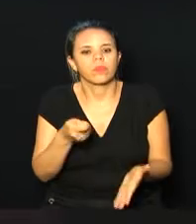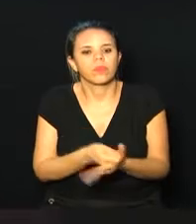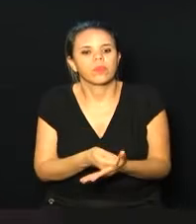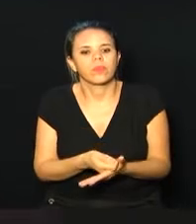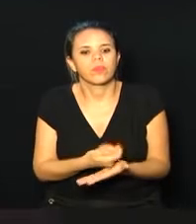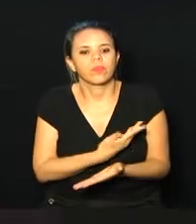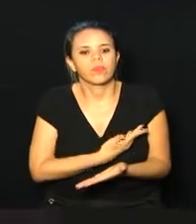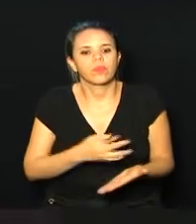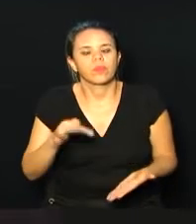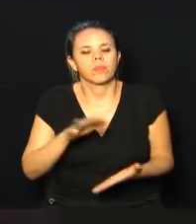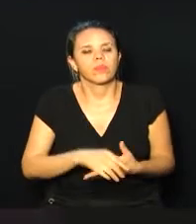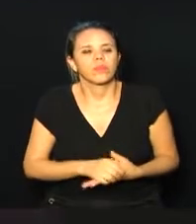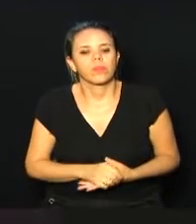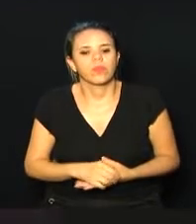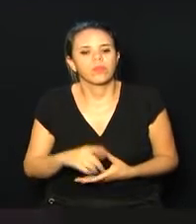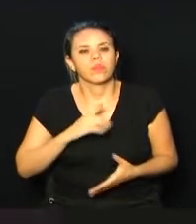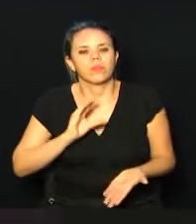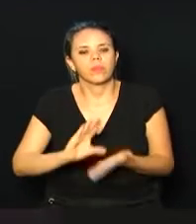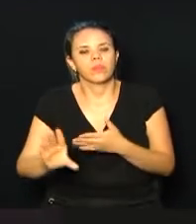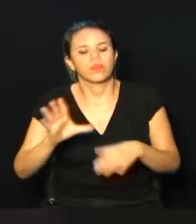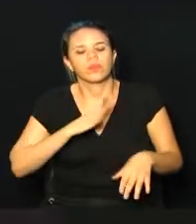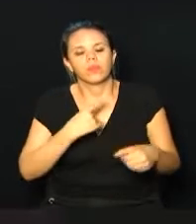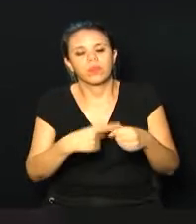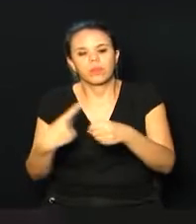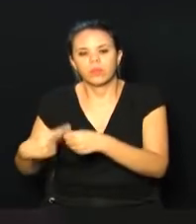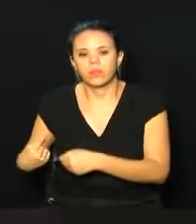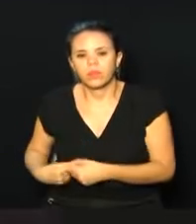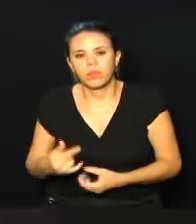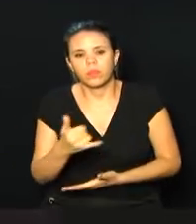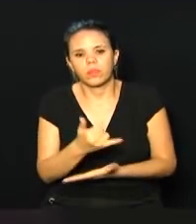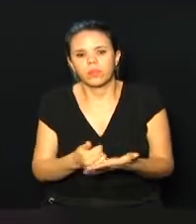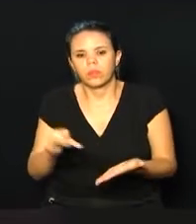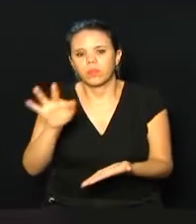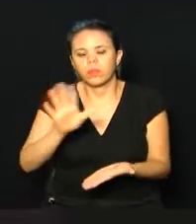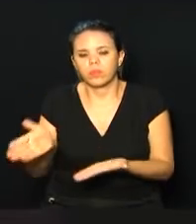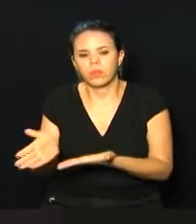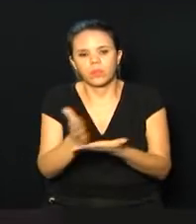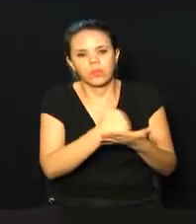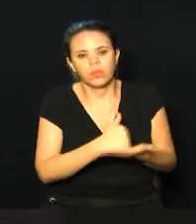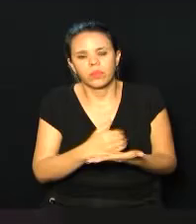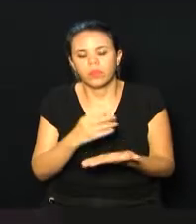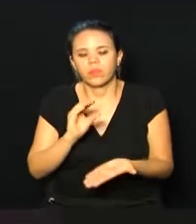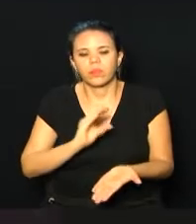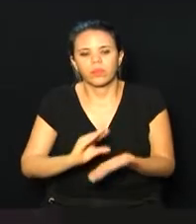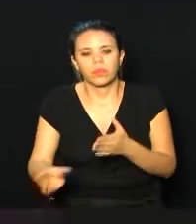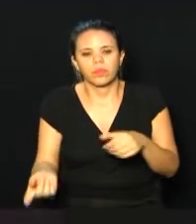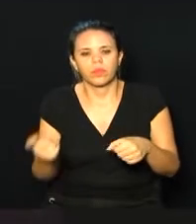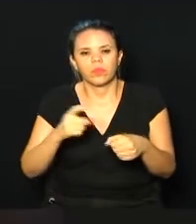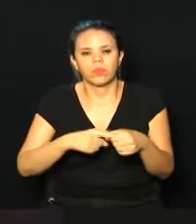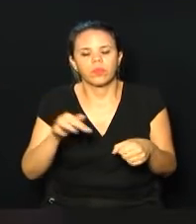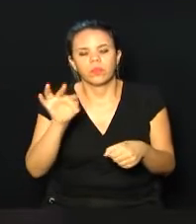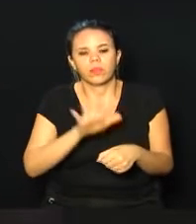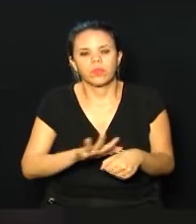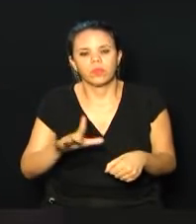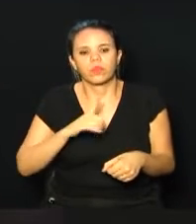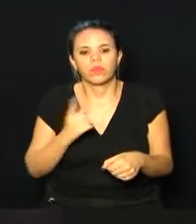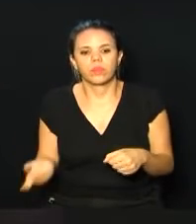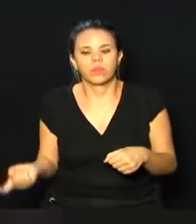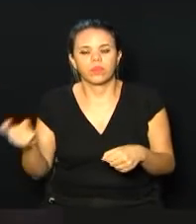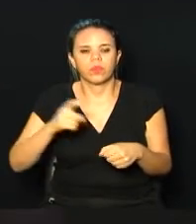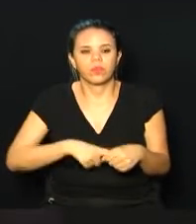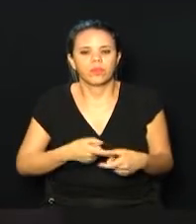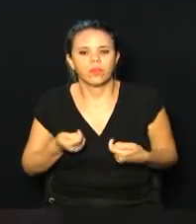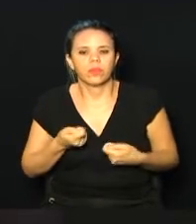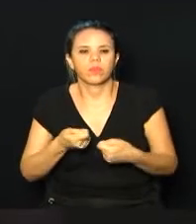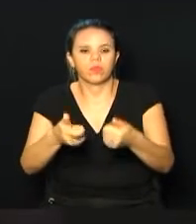União investir no município, porque os impostos federais são arrecadados aqui e vão para a União, eles têm que voltar como